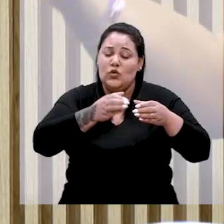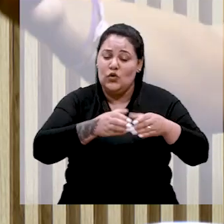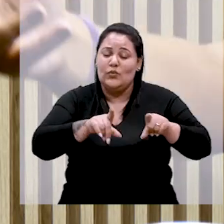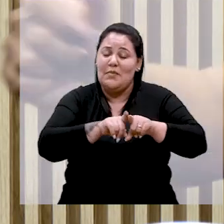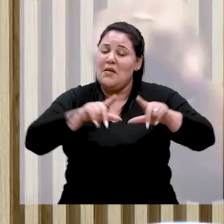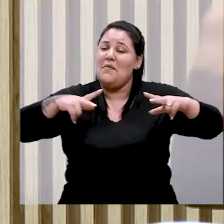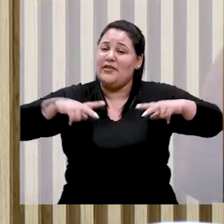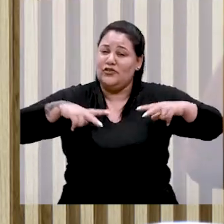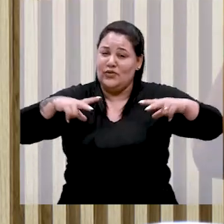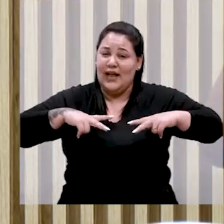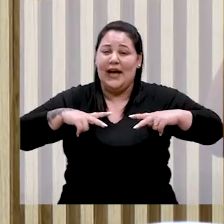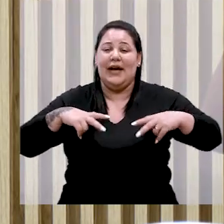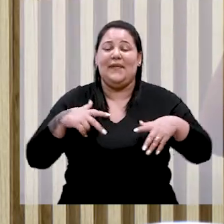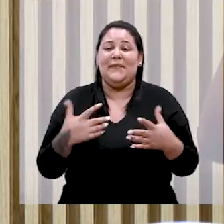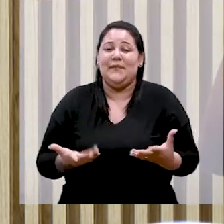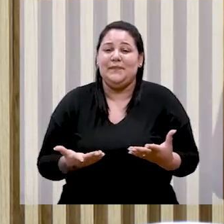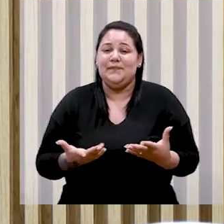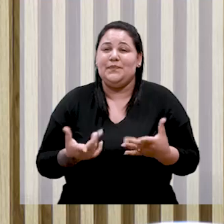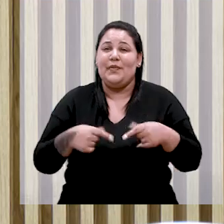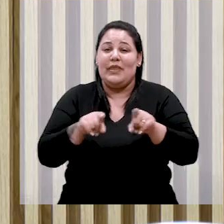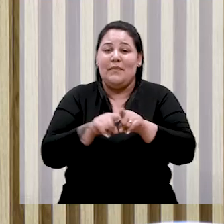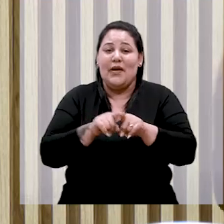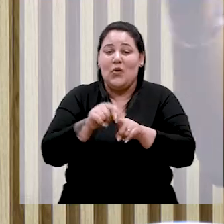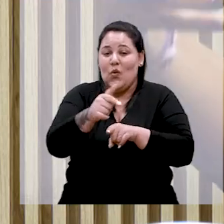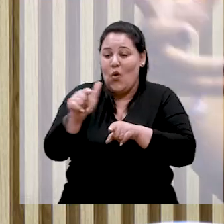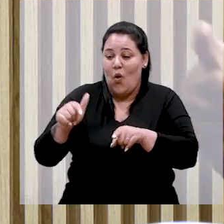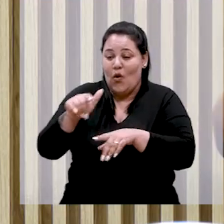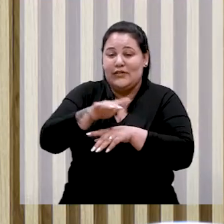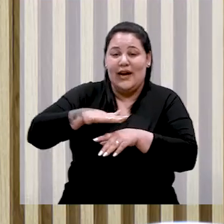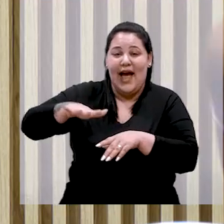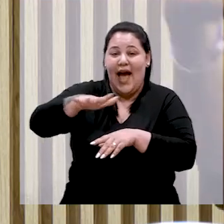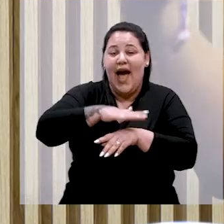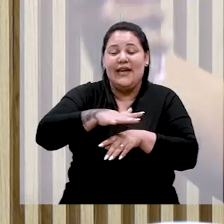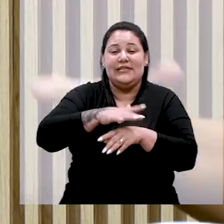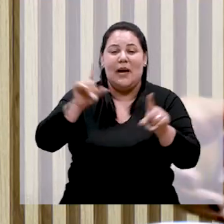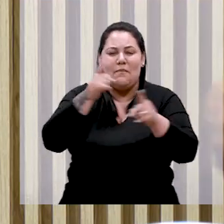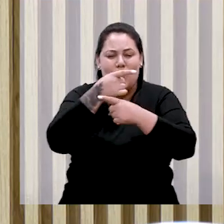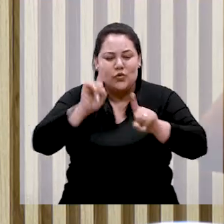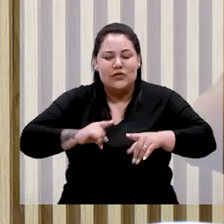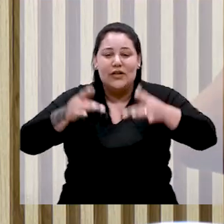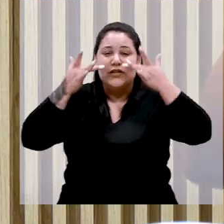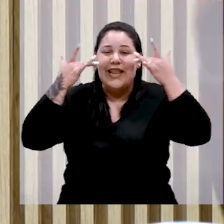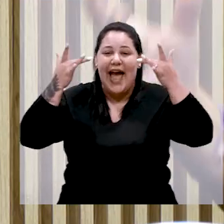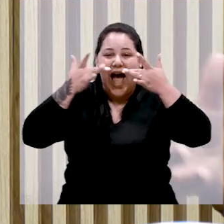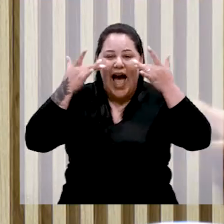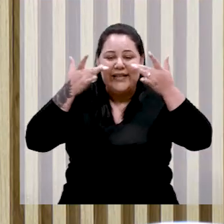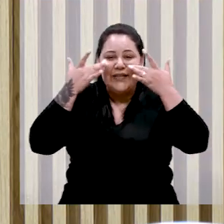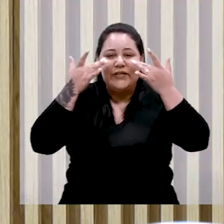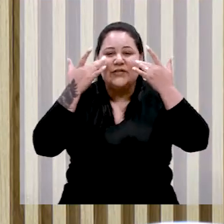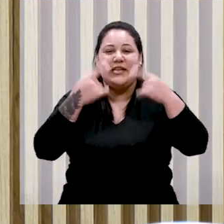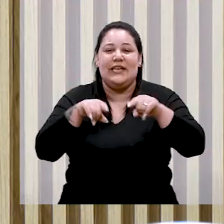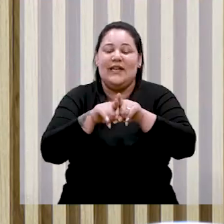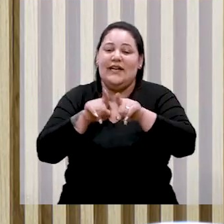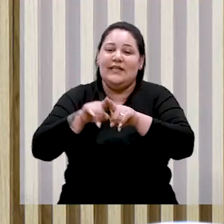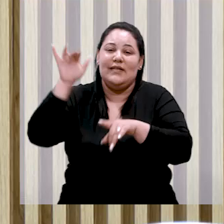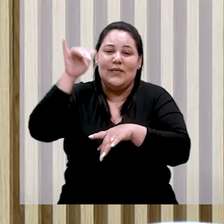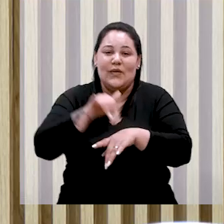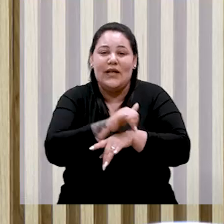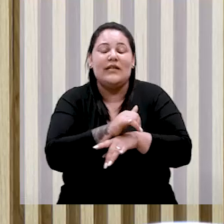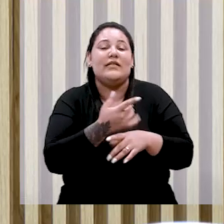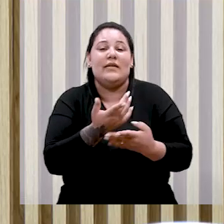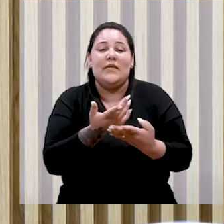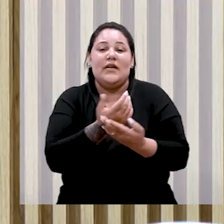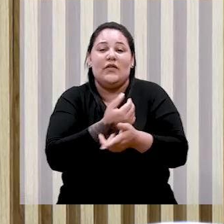outras escolas da rede privada, com outras áreas da música, do teatro, do aeromodelismo, enfim, tantas atividades legais